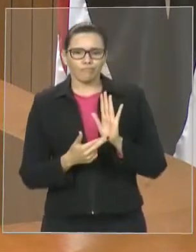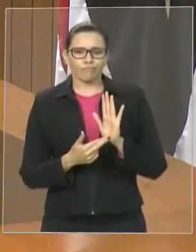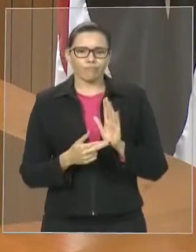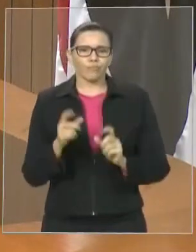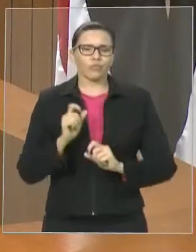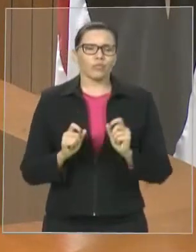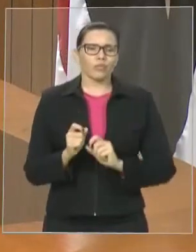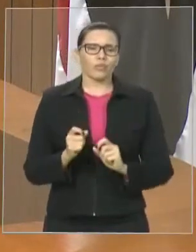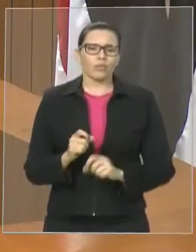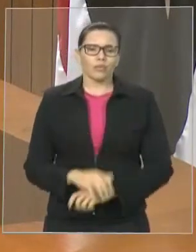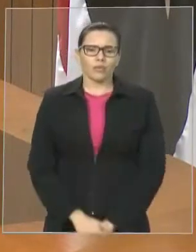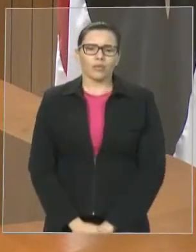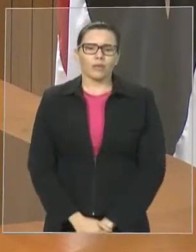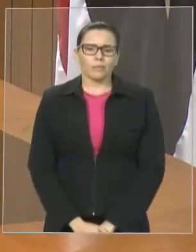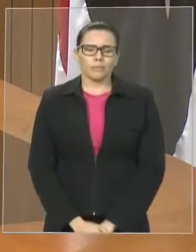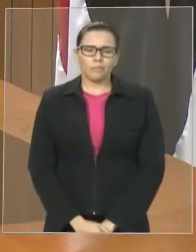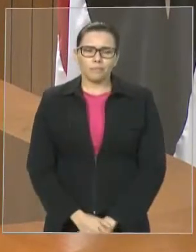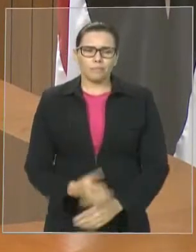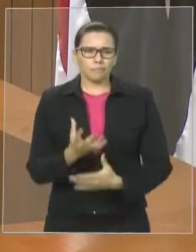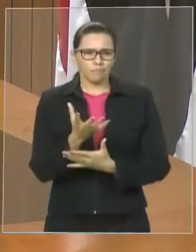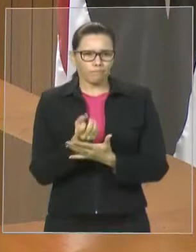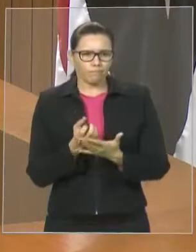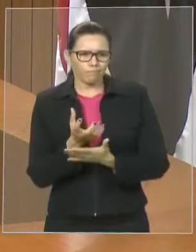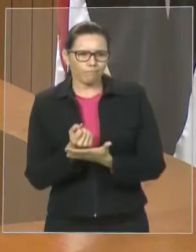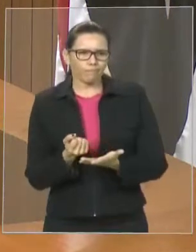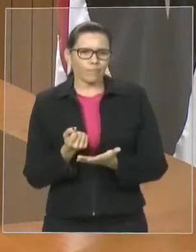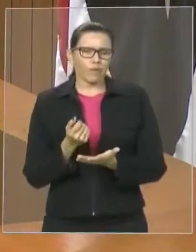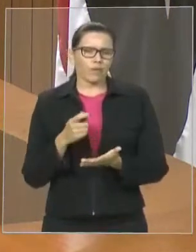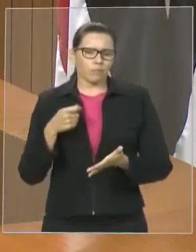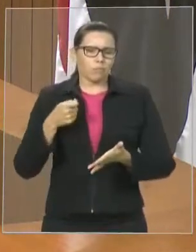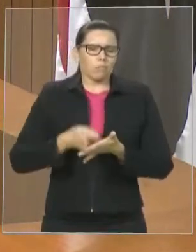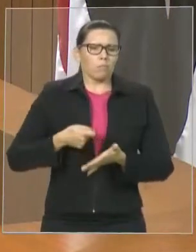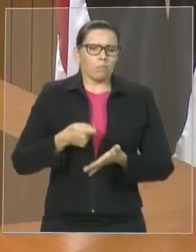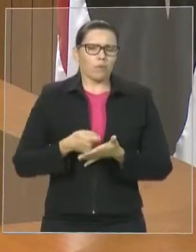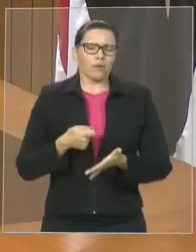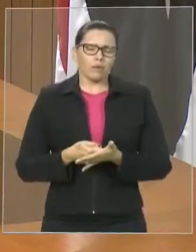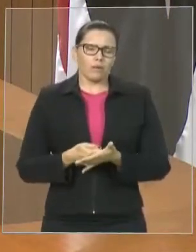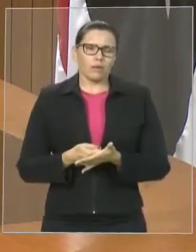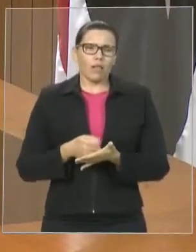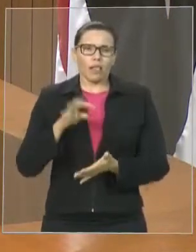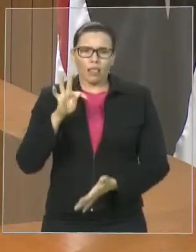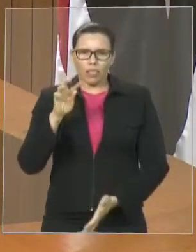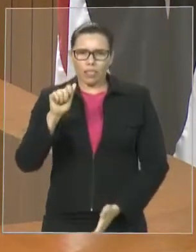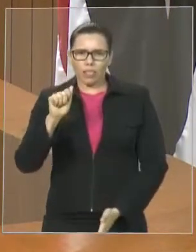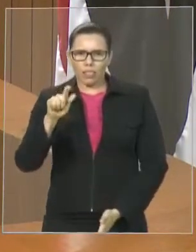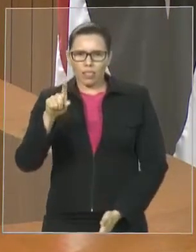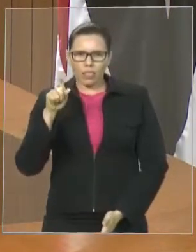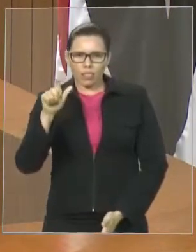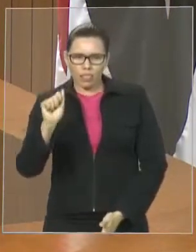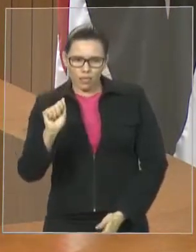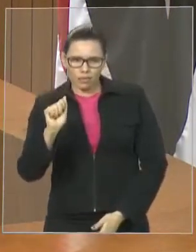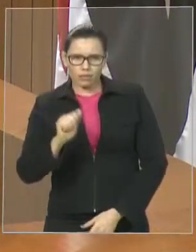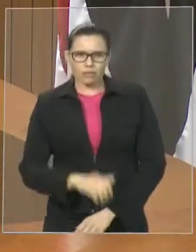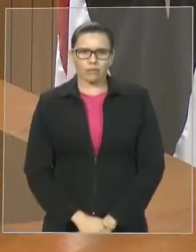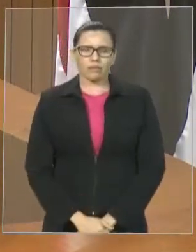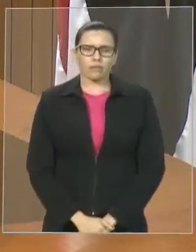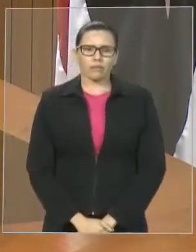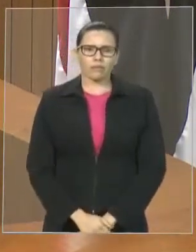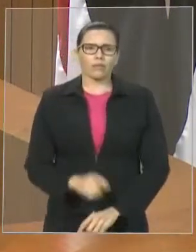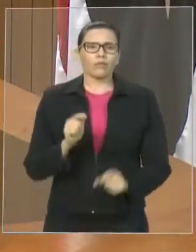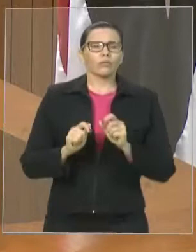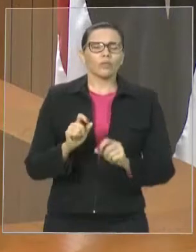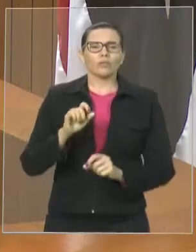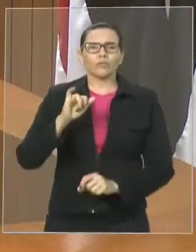do ICMS. O governo do Estado retirou a possibilidade que os